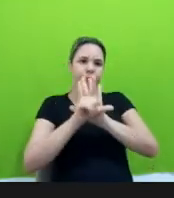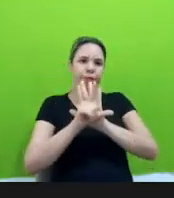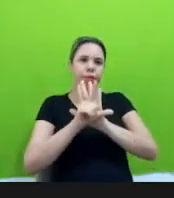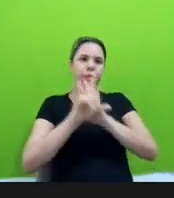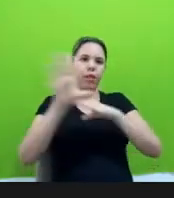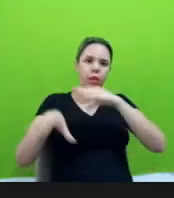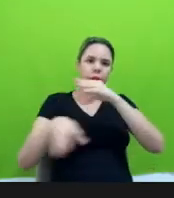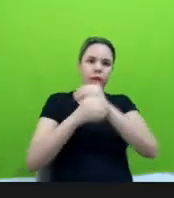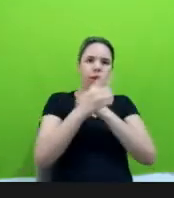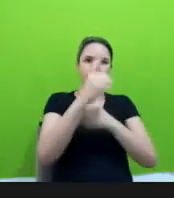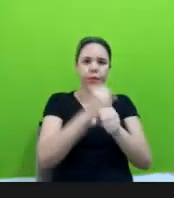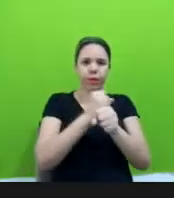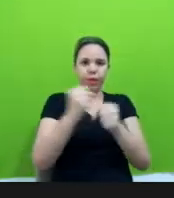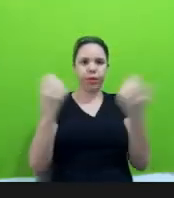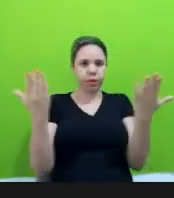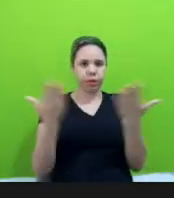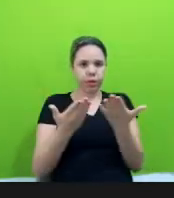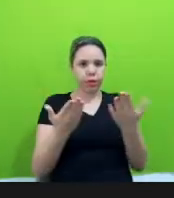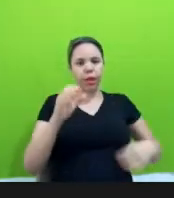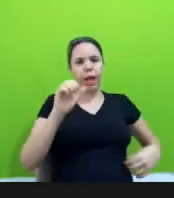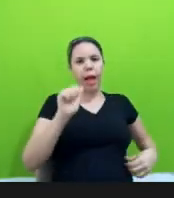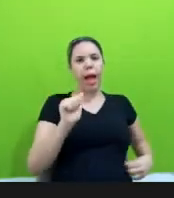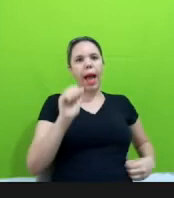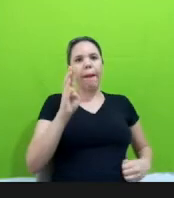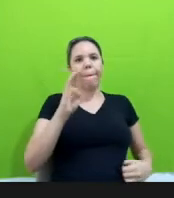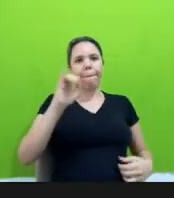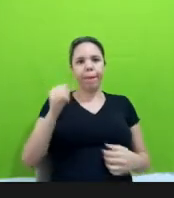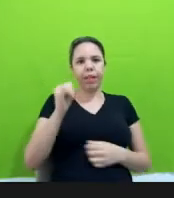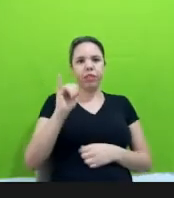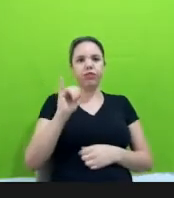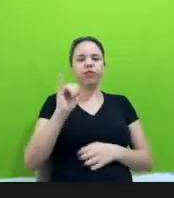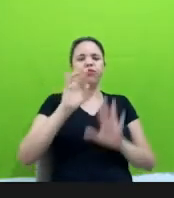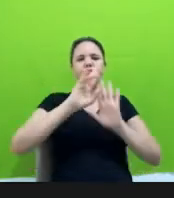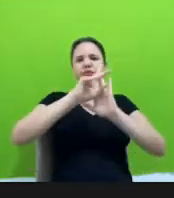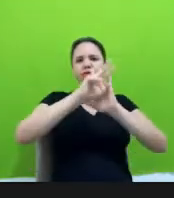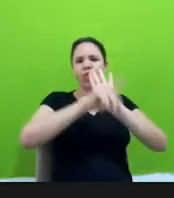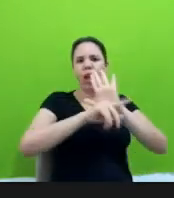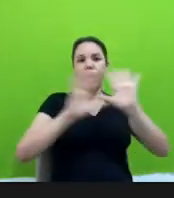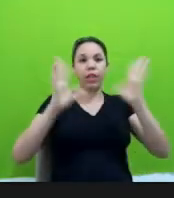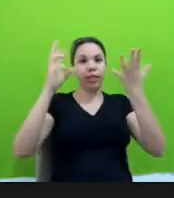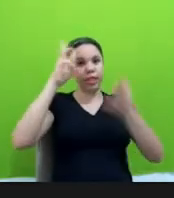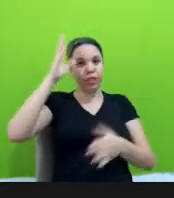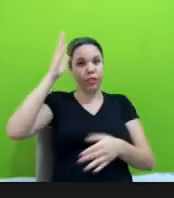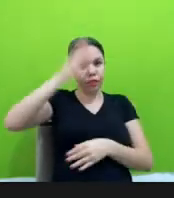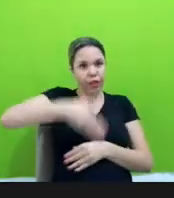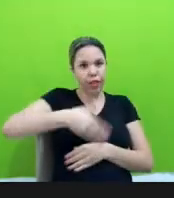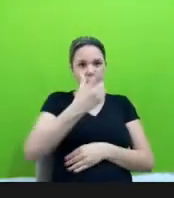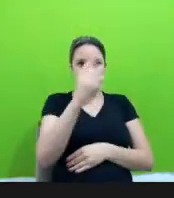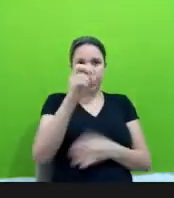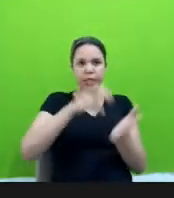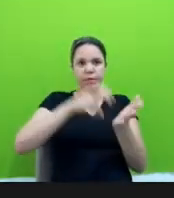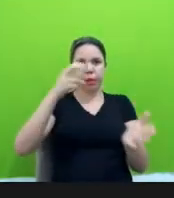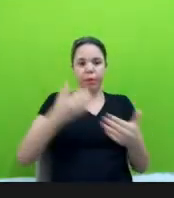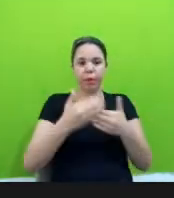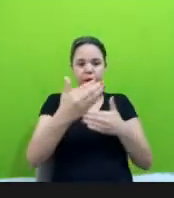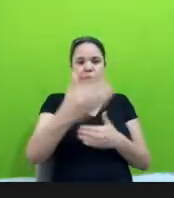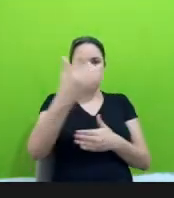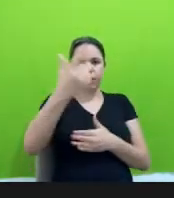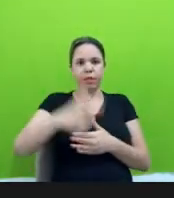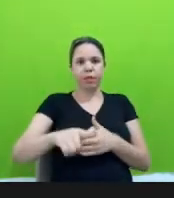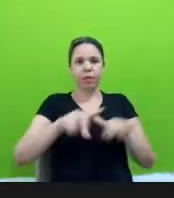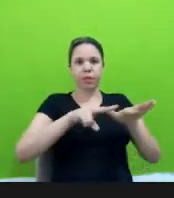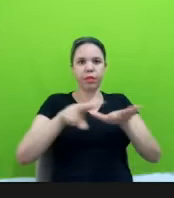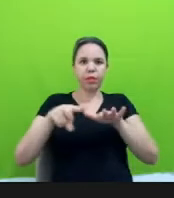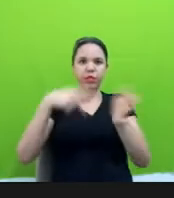10 anos agora. A ABRAGE está fazendo uma série de eventos, todas as terças-feiras, às 10 da manhã. Semana que vem tem mais um, agende aí